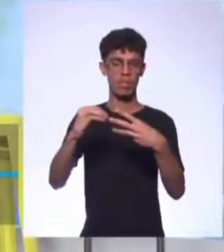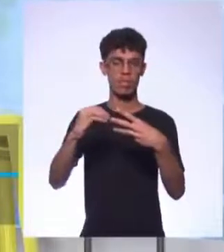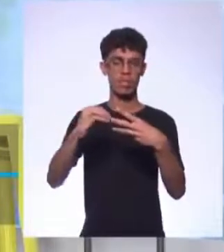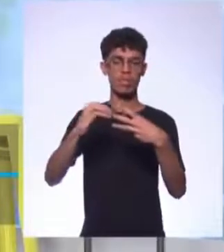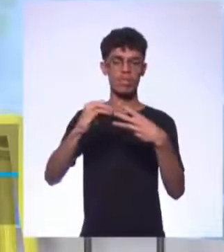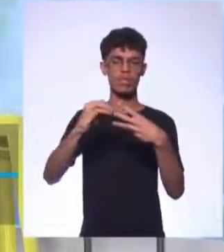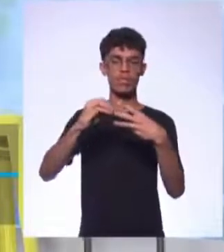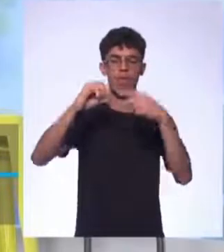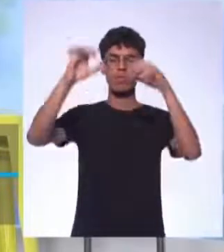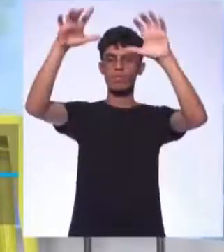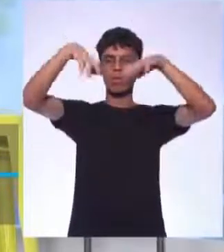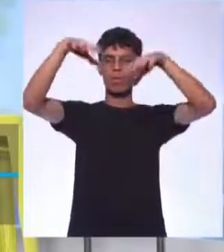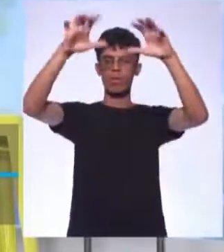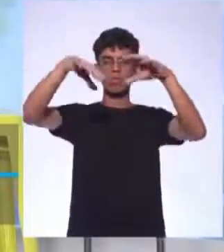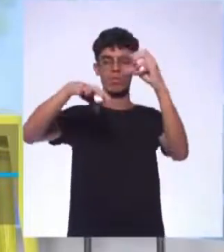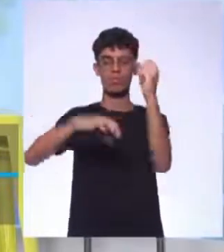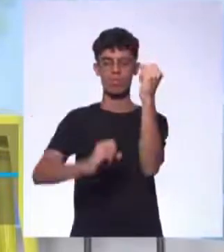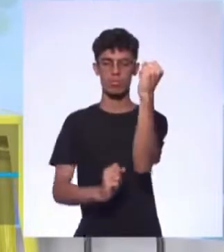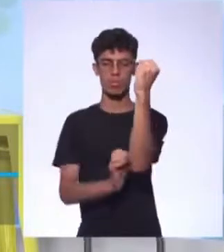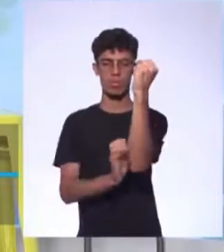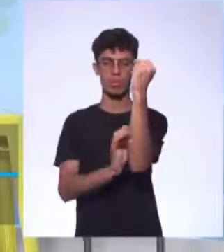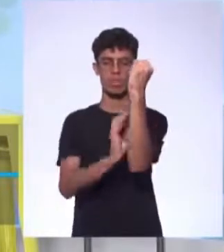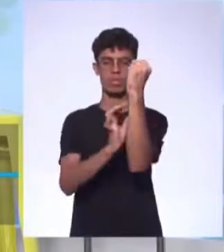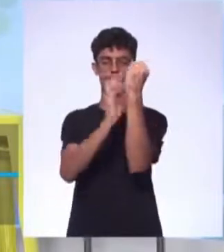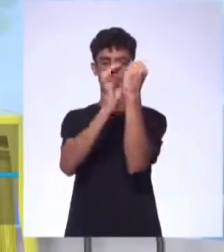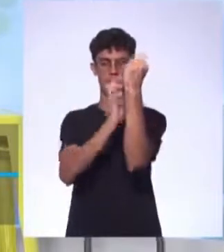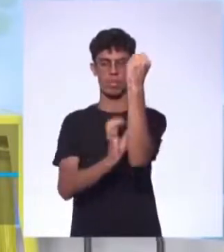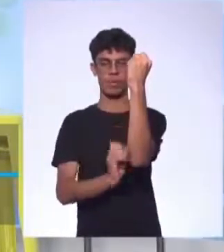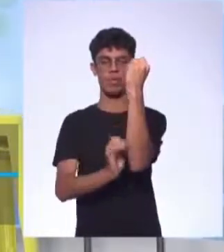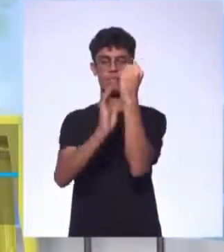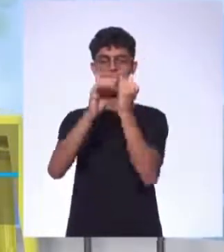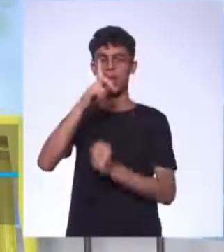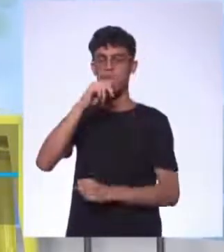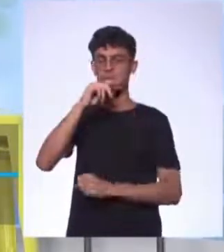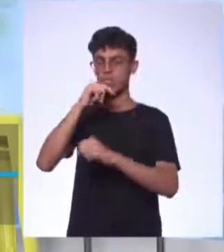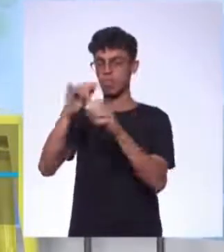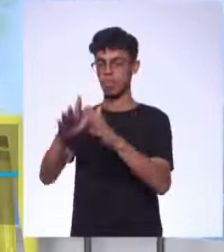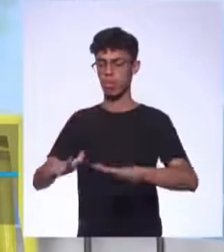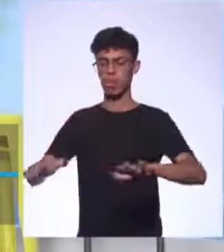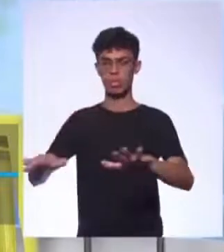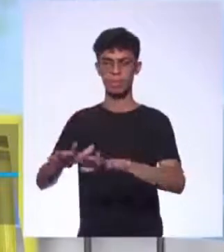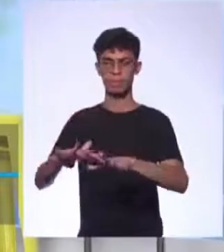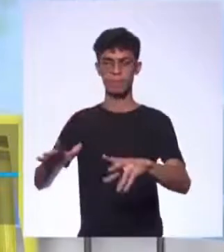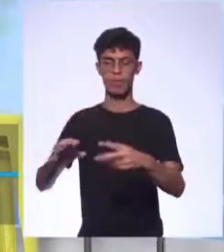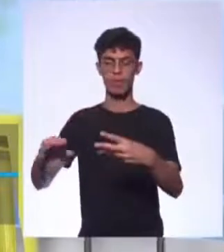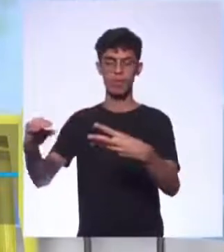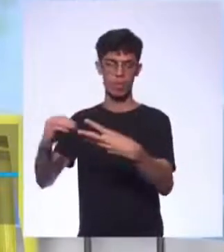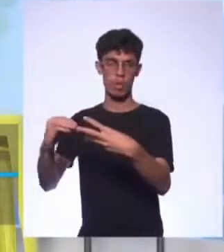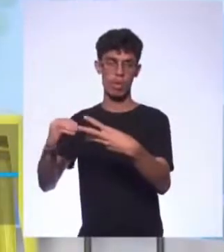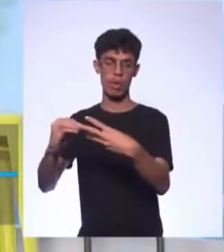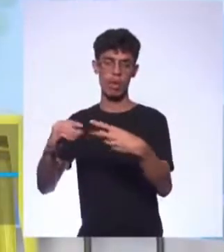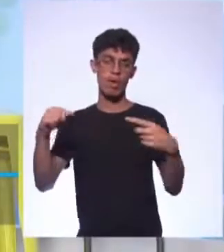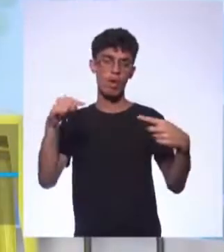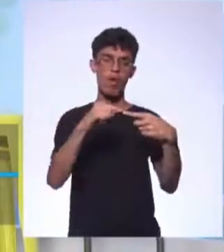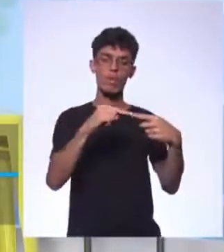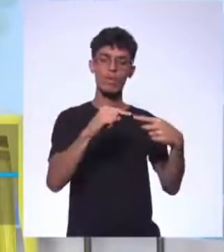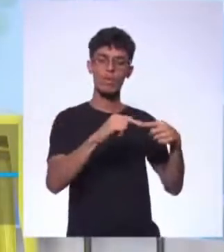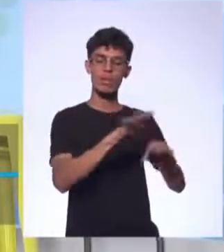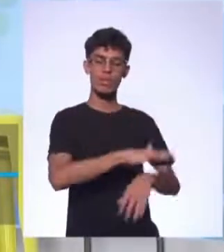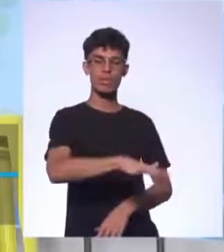chuva ácida. Por quê? Porque essas moléculas de água se combinam com as moléculas de poluente,